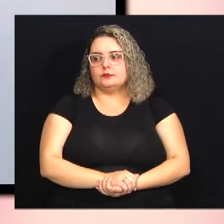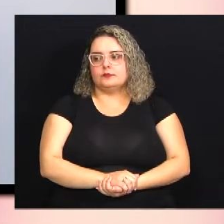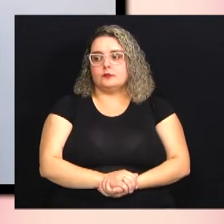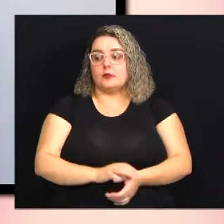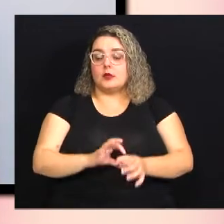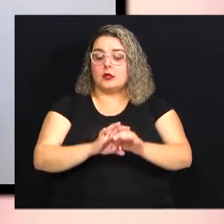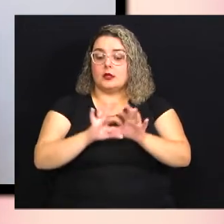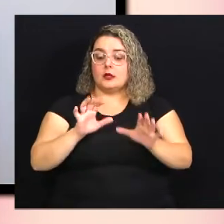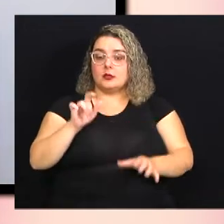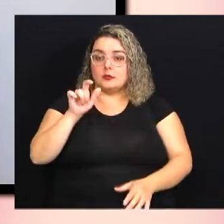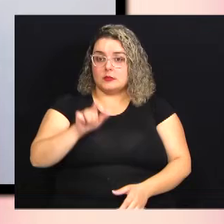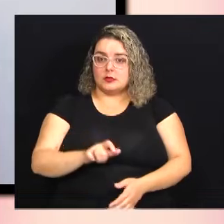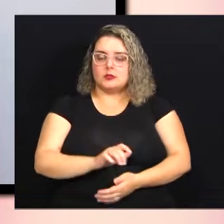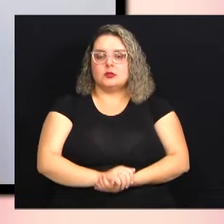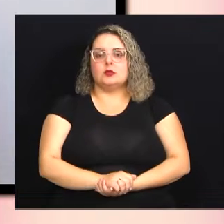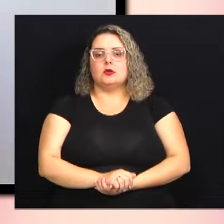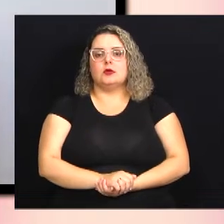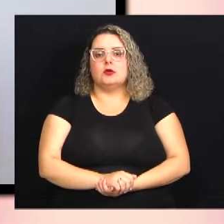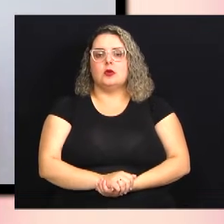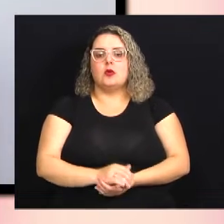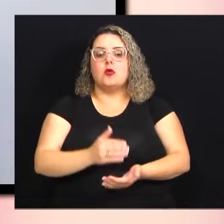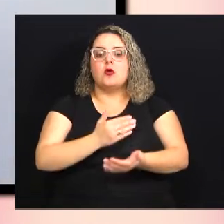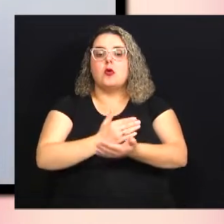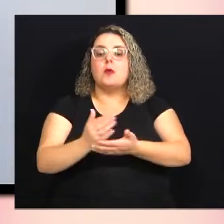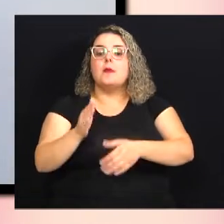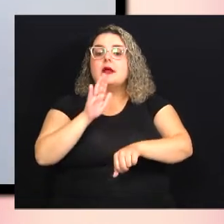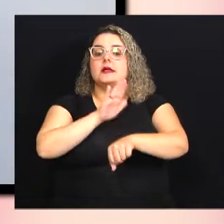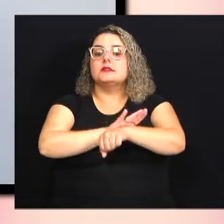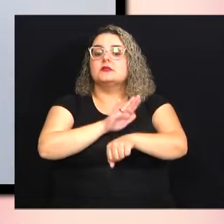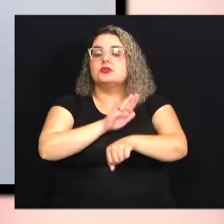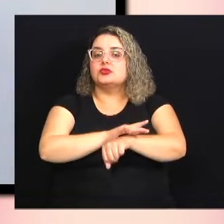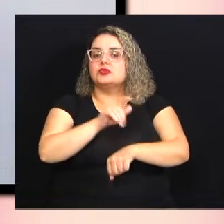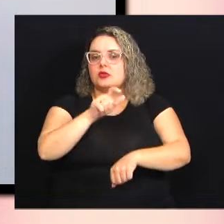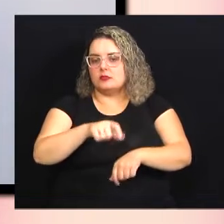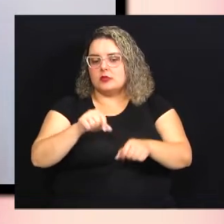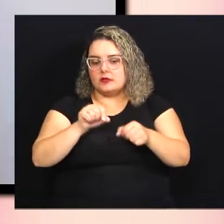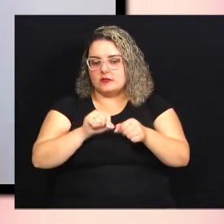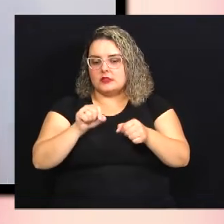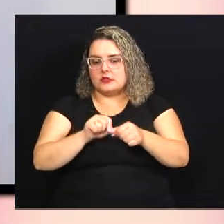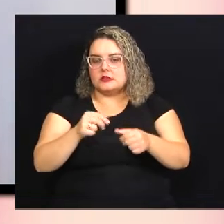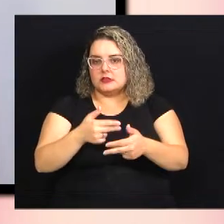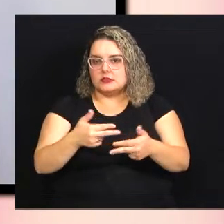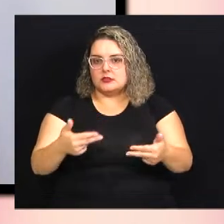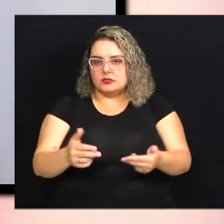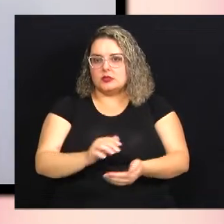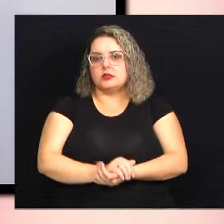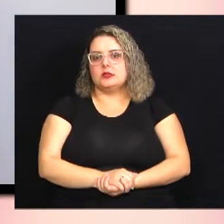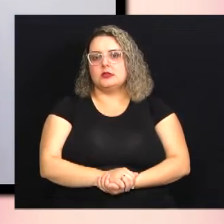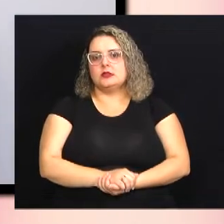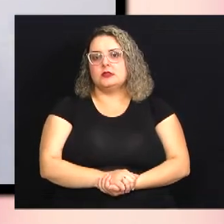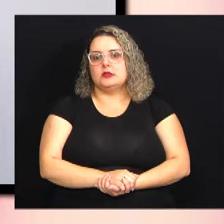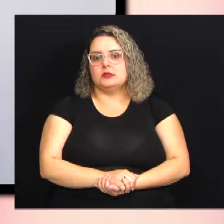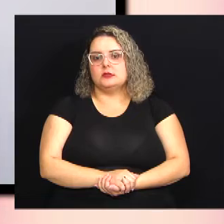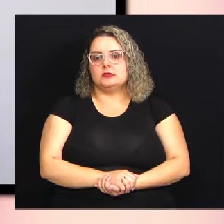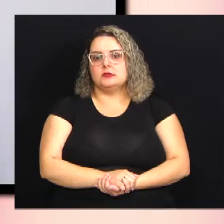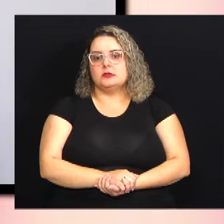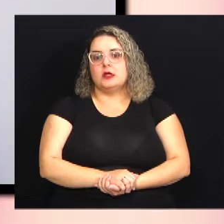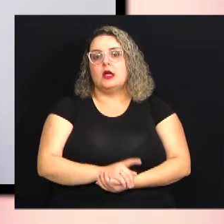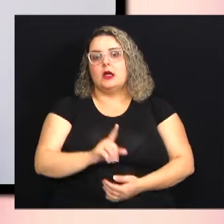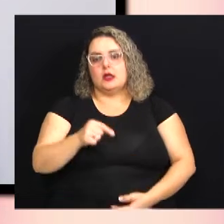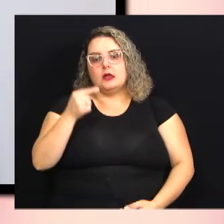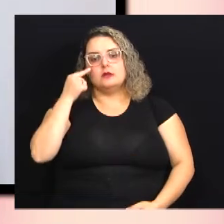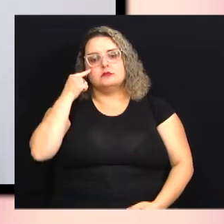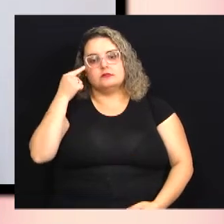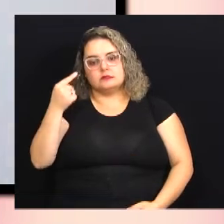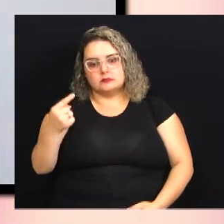daquela pessoa, você começa a ter que ajudar aquela pessoa a fazer as coisas. Isso nos leva a pensar